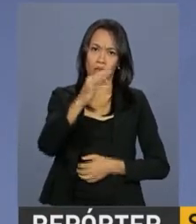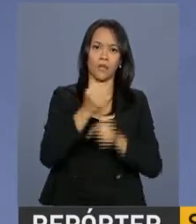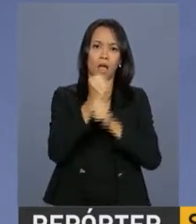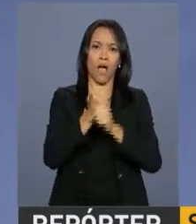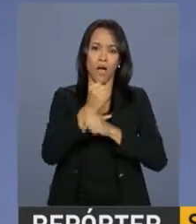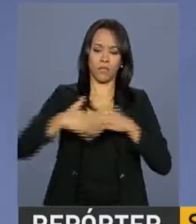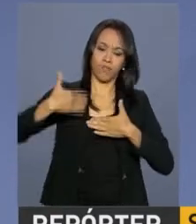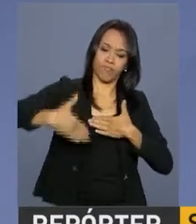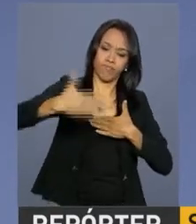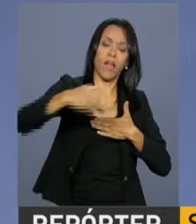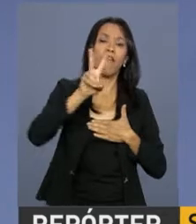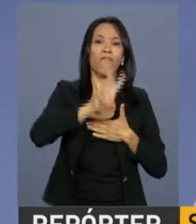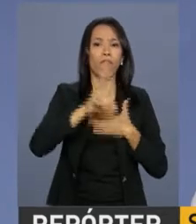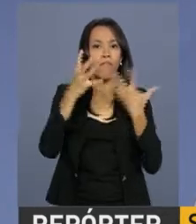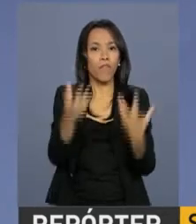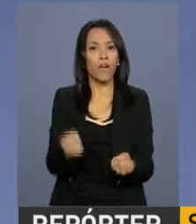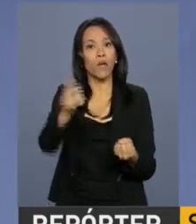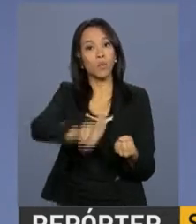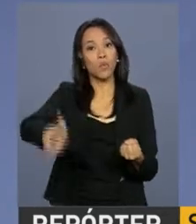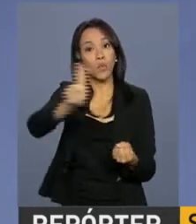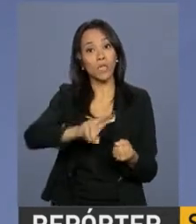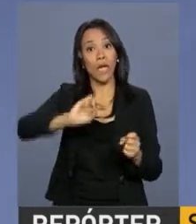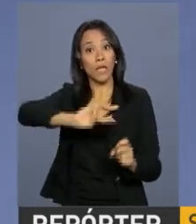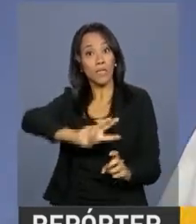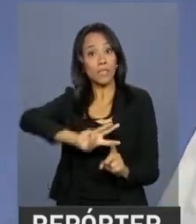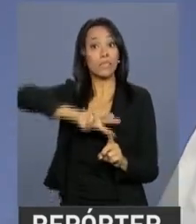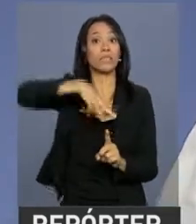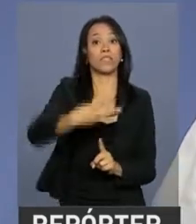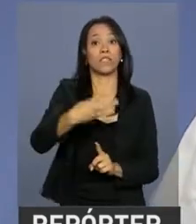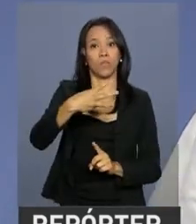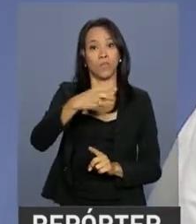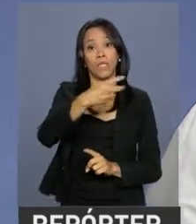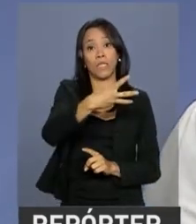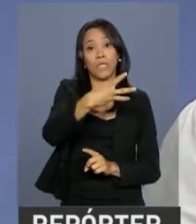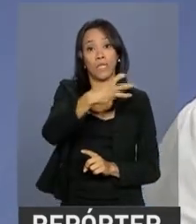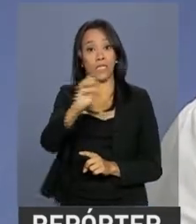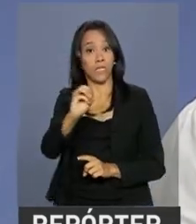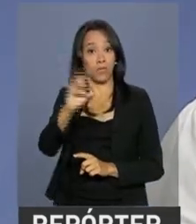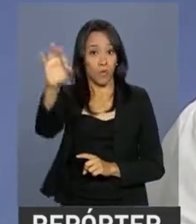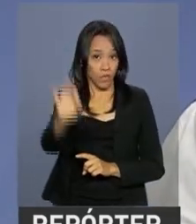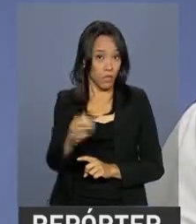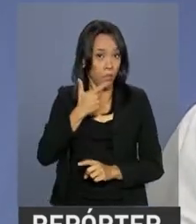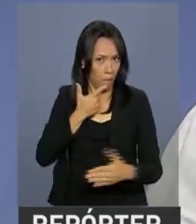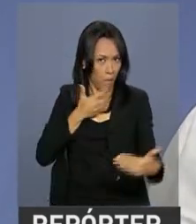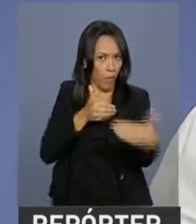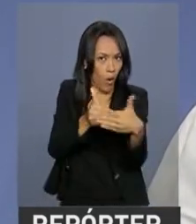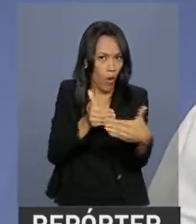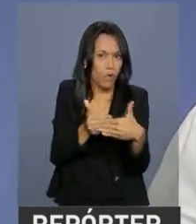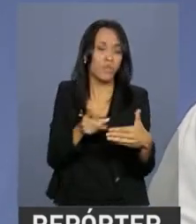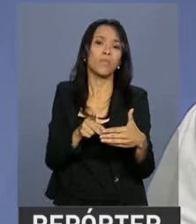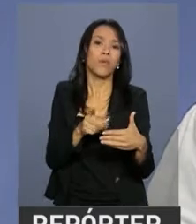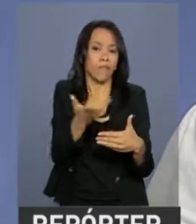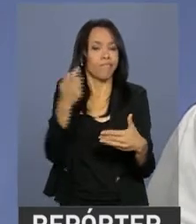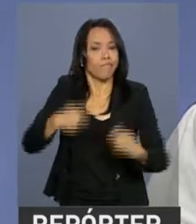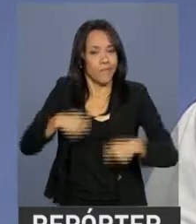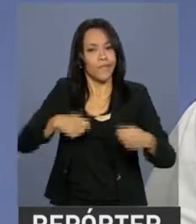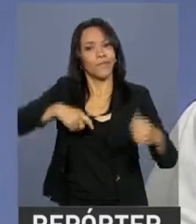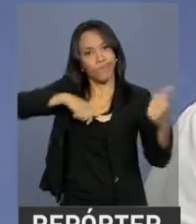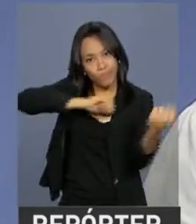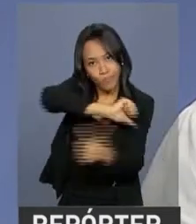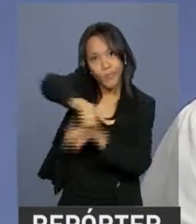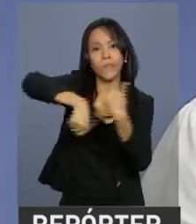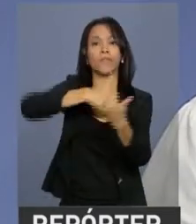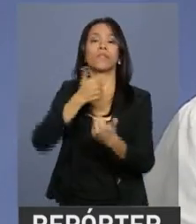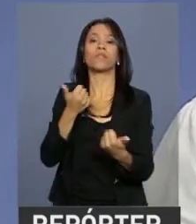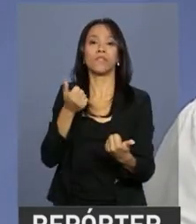o transporte de mercadorias em 300% isso está próximo e requer muitas mudanças para ter